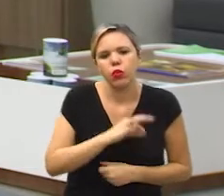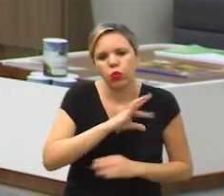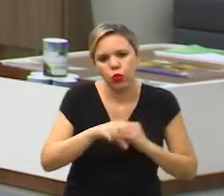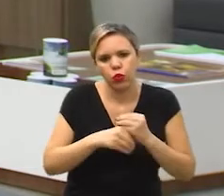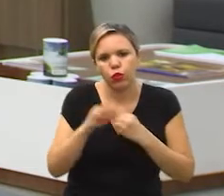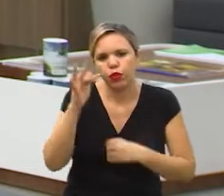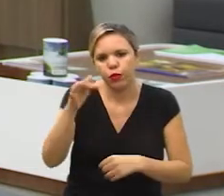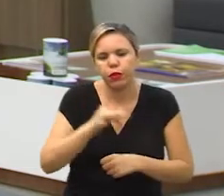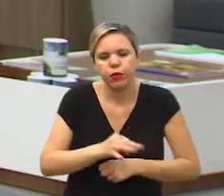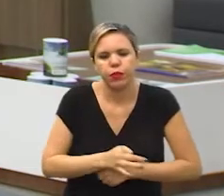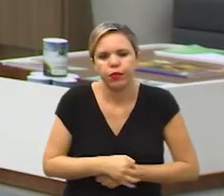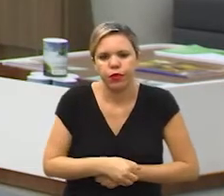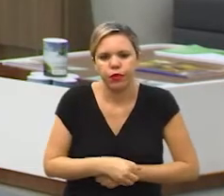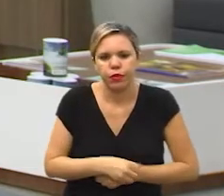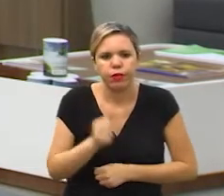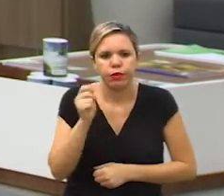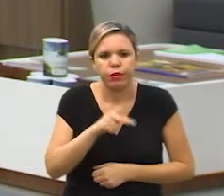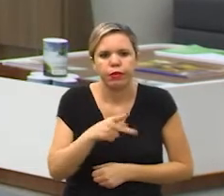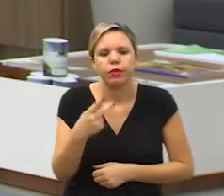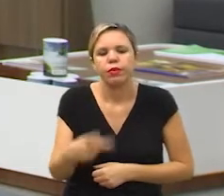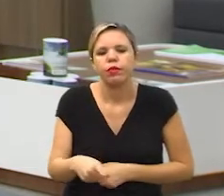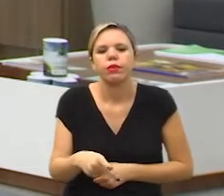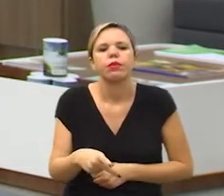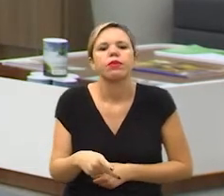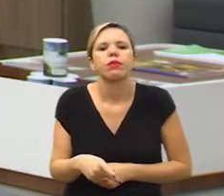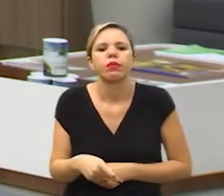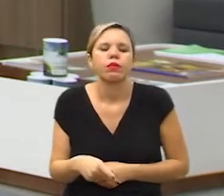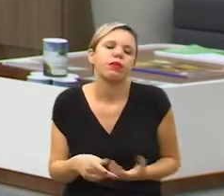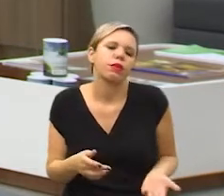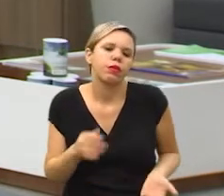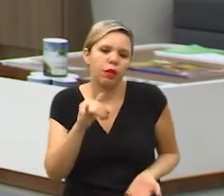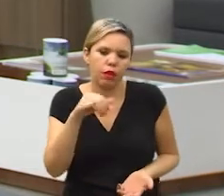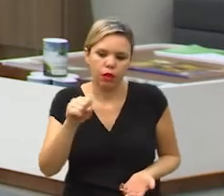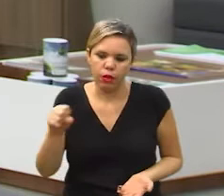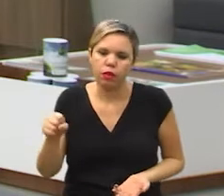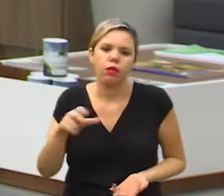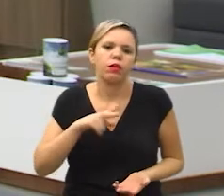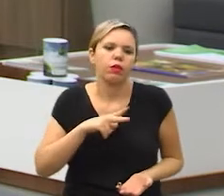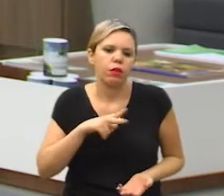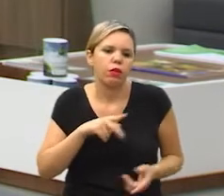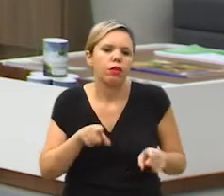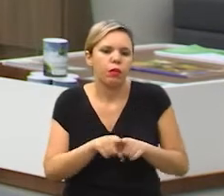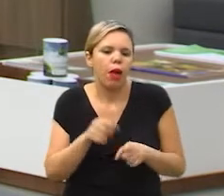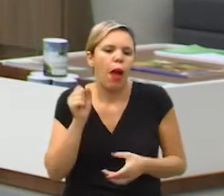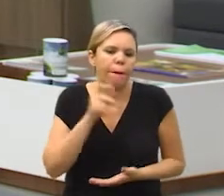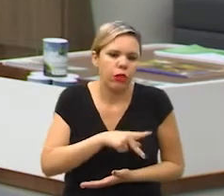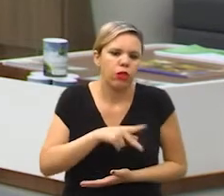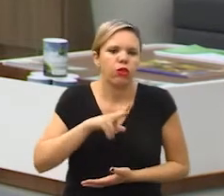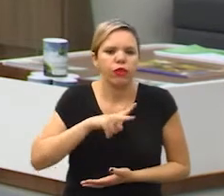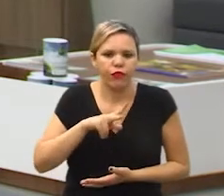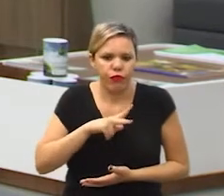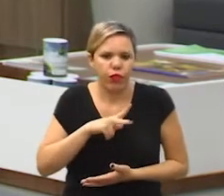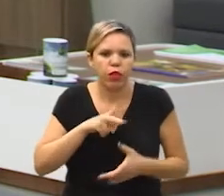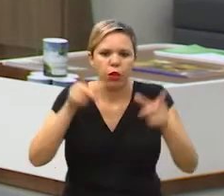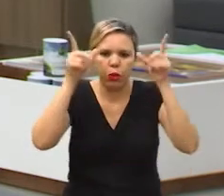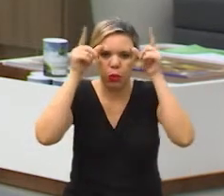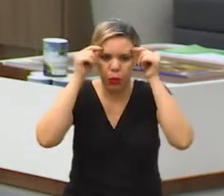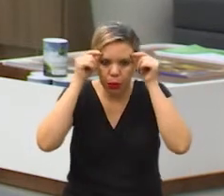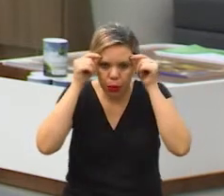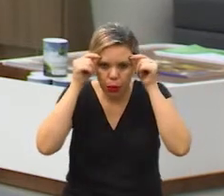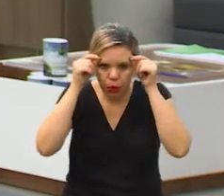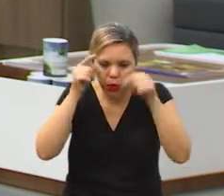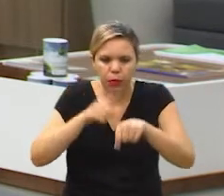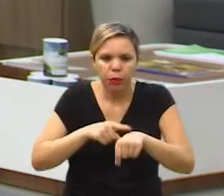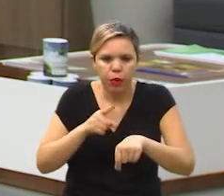renda no futuro, que é a sua aposentadoria, através de uma previdência privada. Isso vai sim dar um conforto bem maior